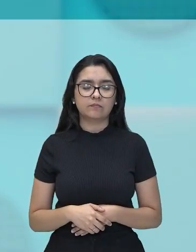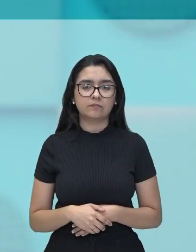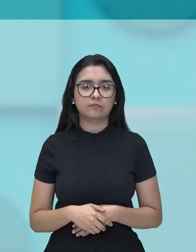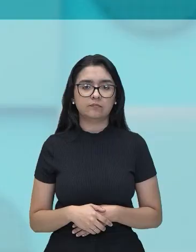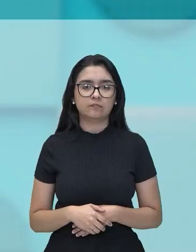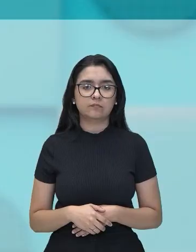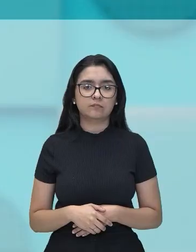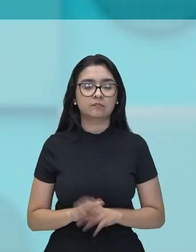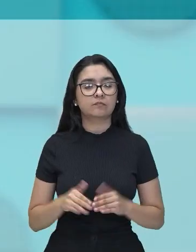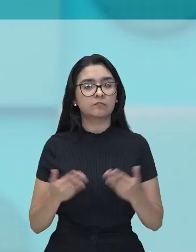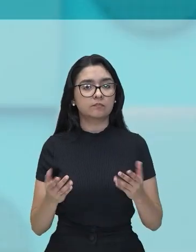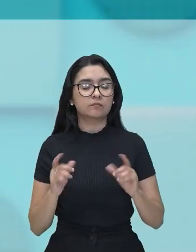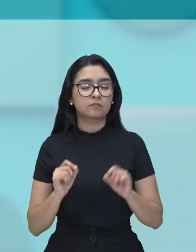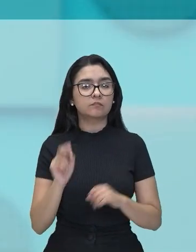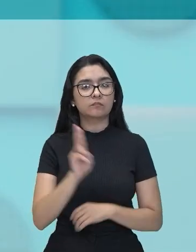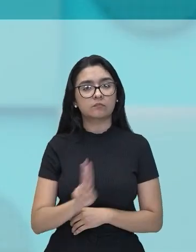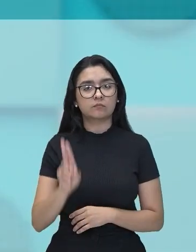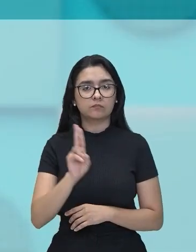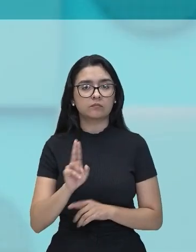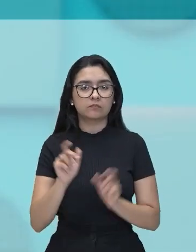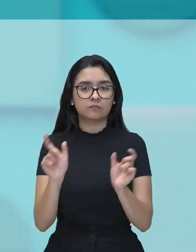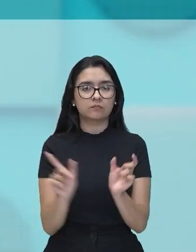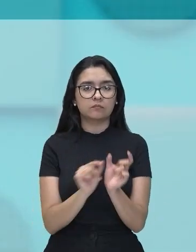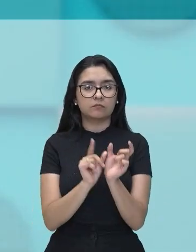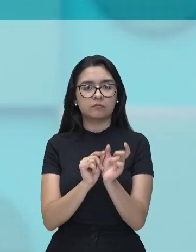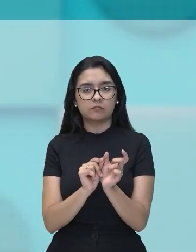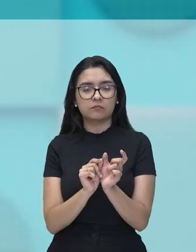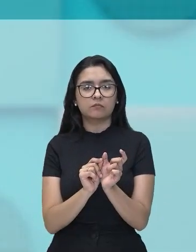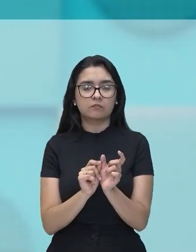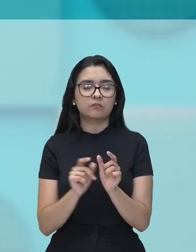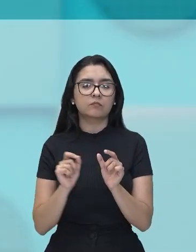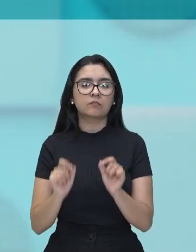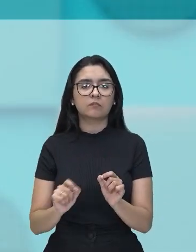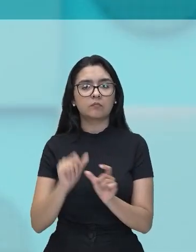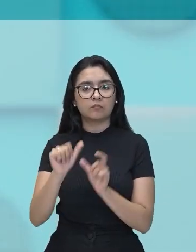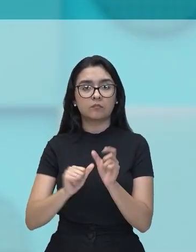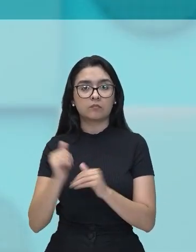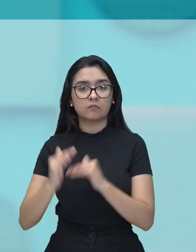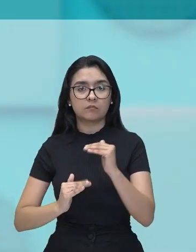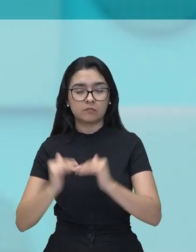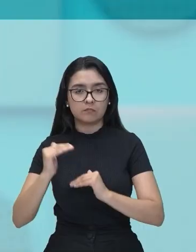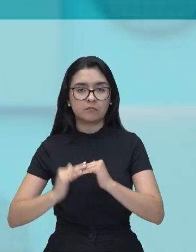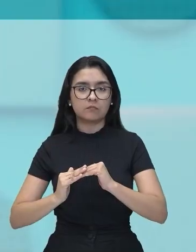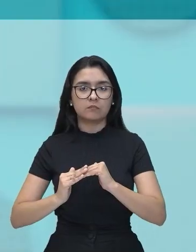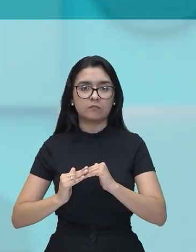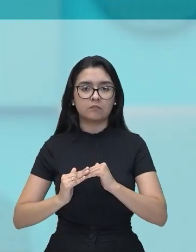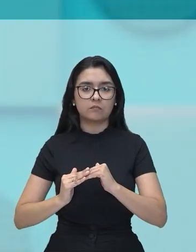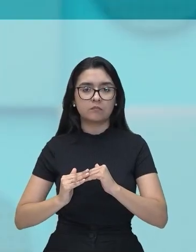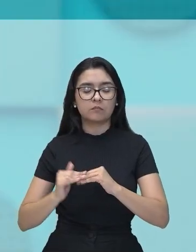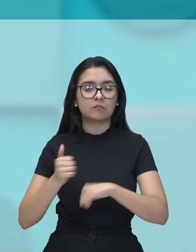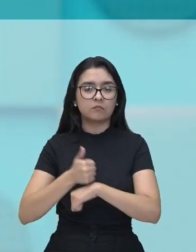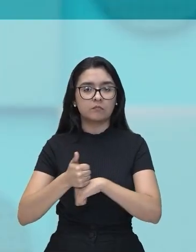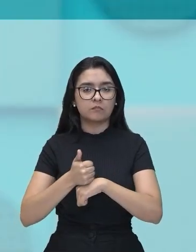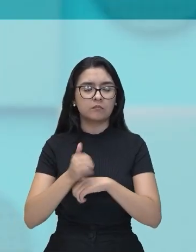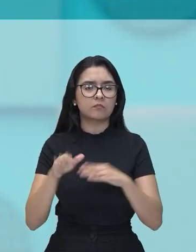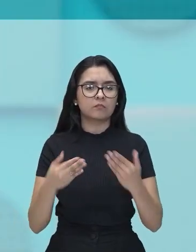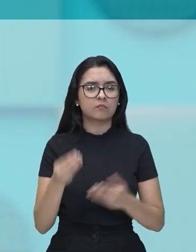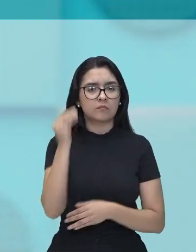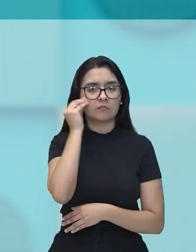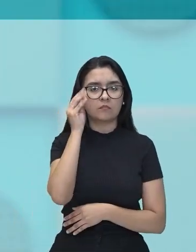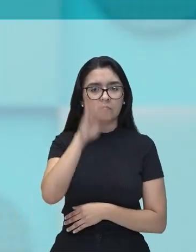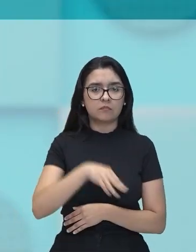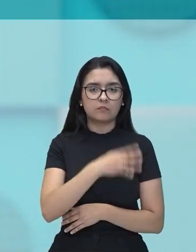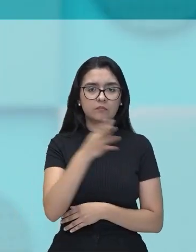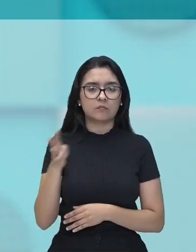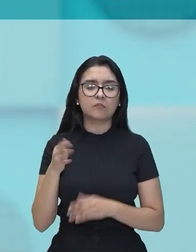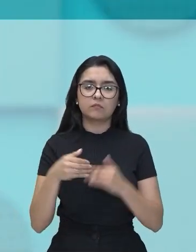Então, geralmente eles são usados aí para formar profissões. E agora nós vamos ver numa tabelinha esse mesmo,